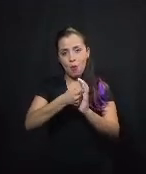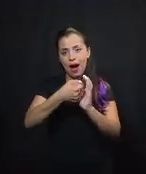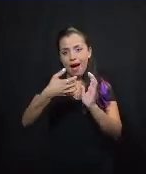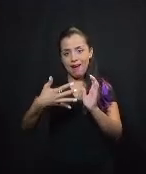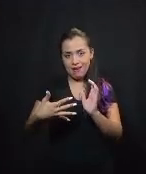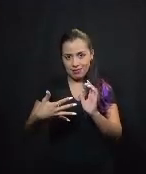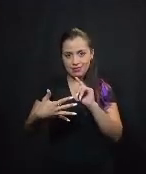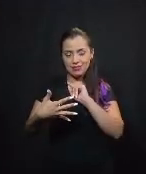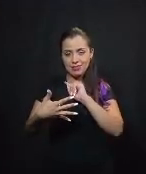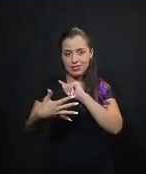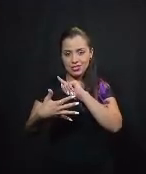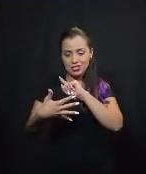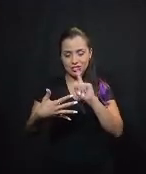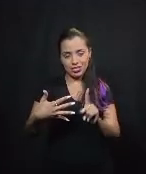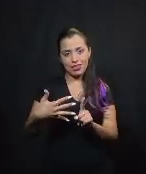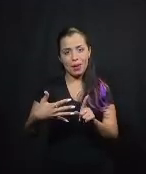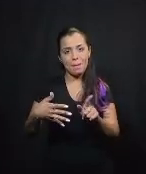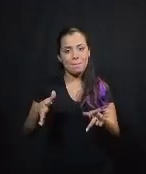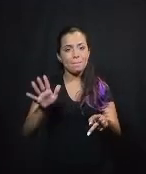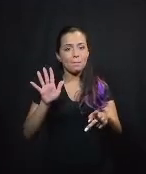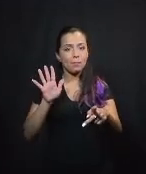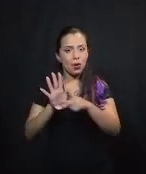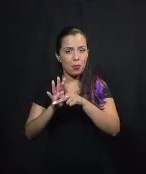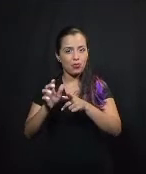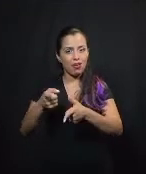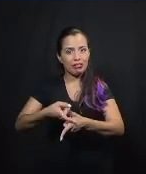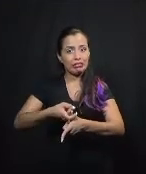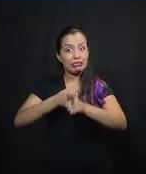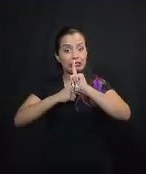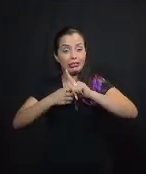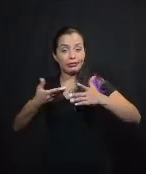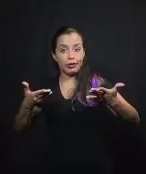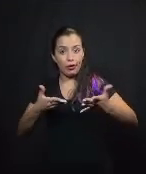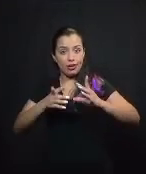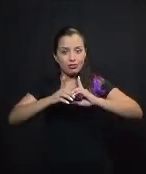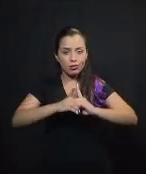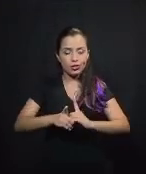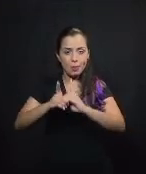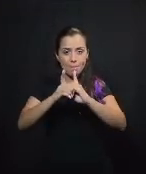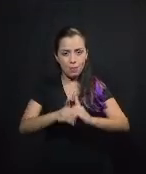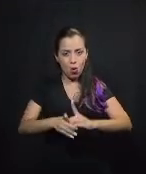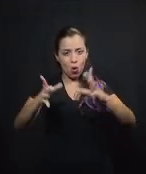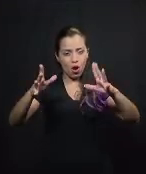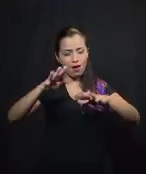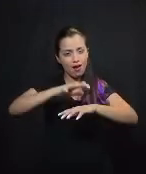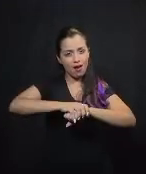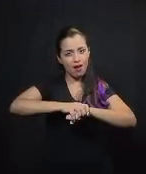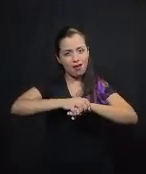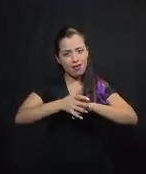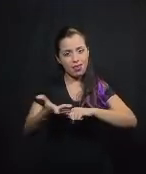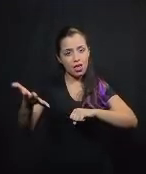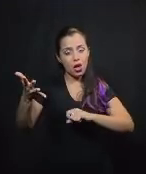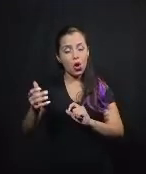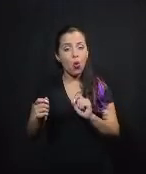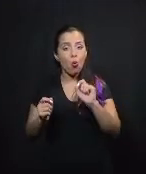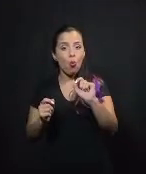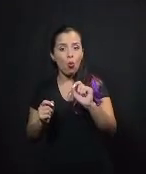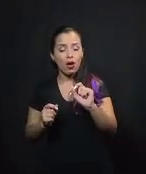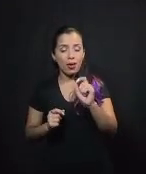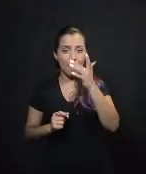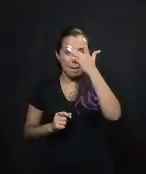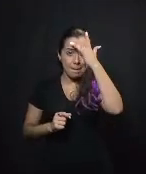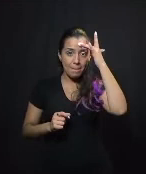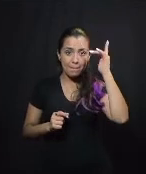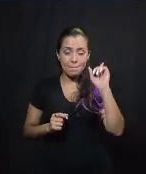que caracteriza a crise da democracia, é essa situação de que o cidadão, esse eleitor, que é chamado